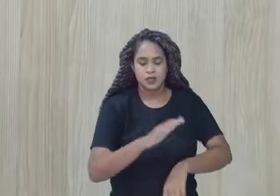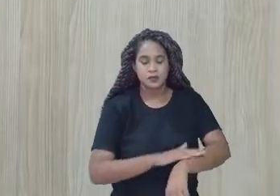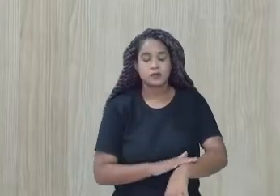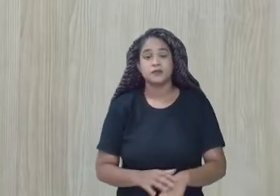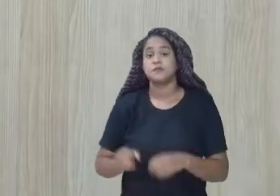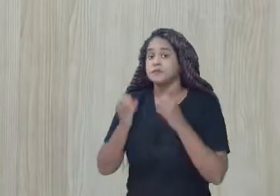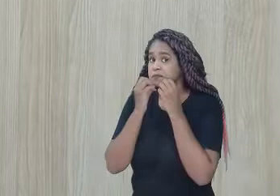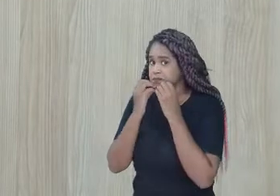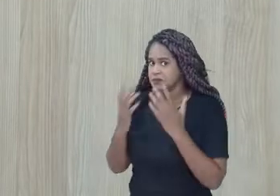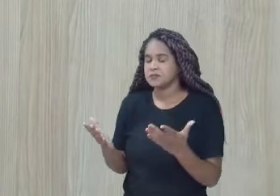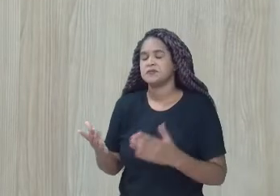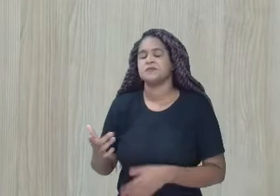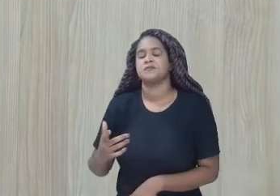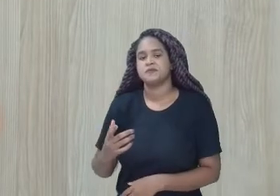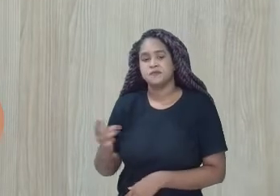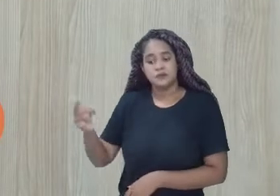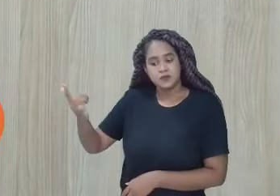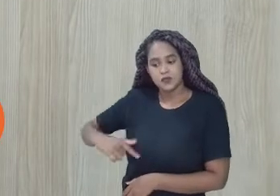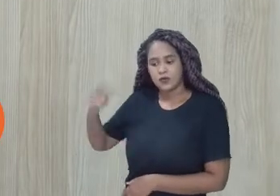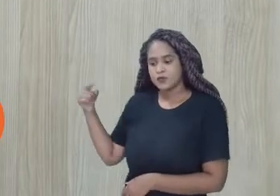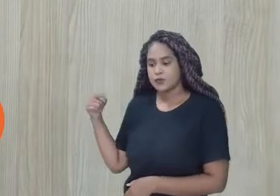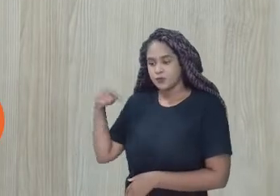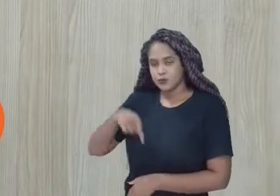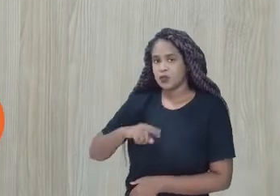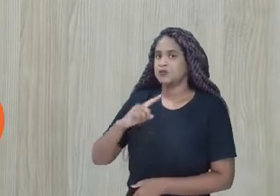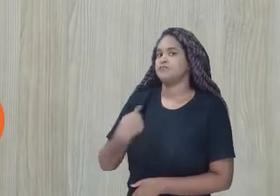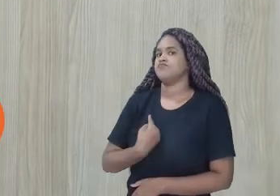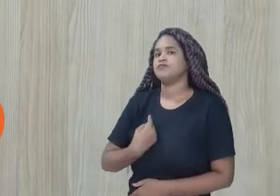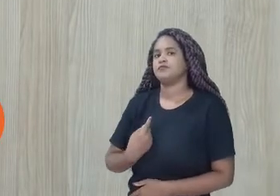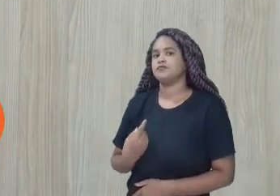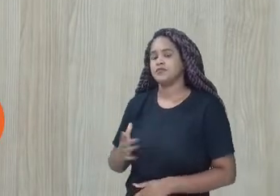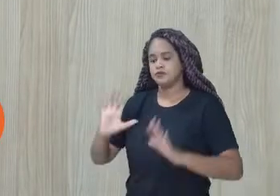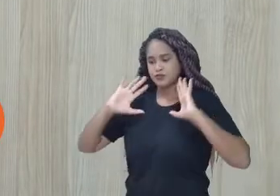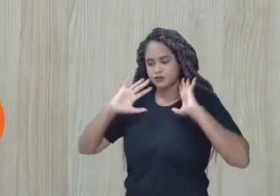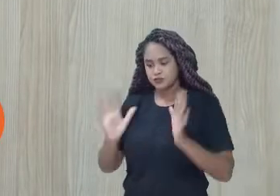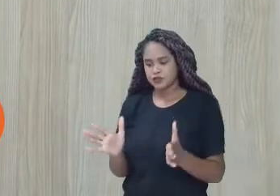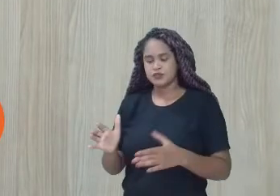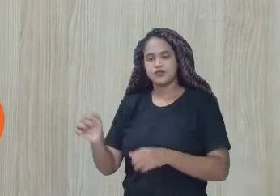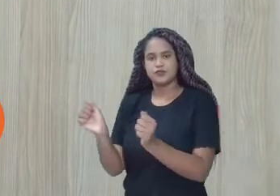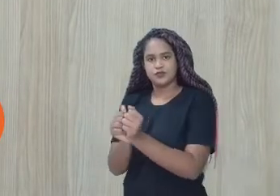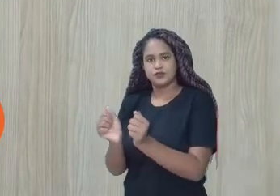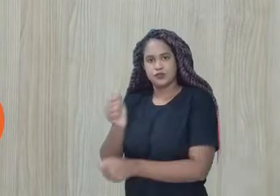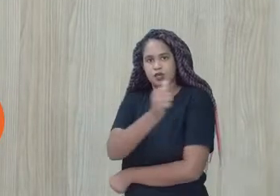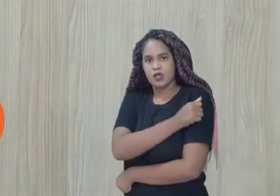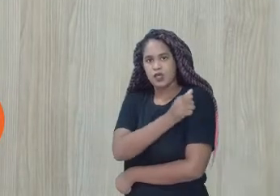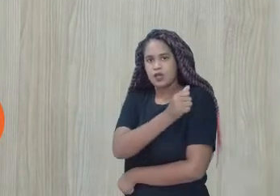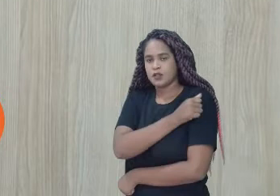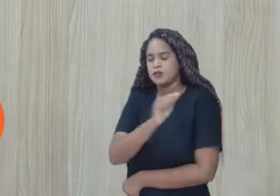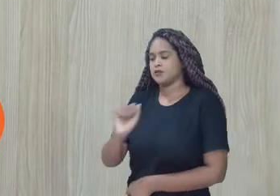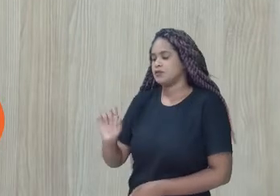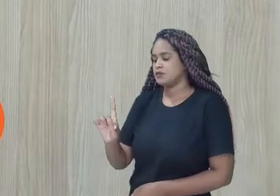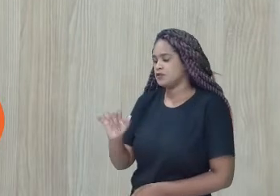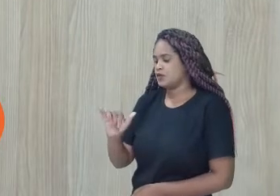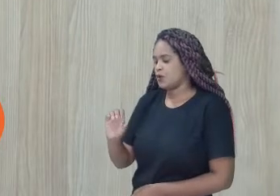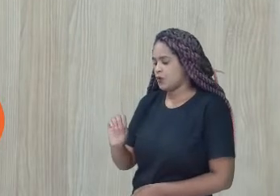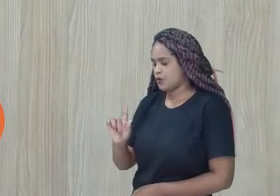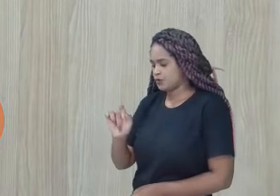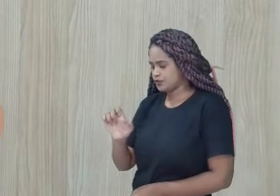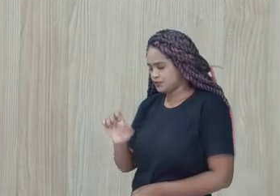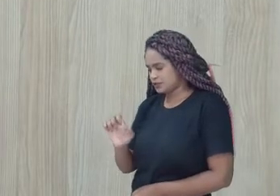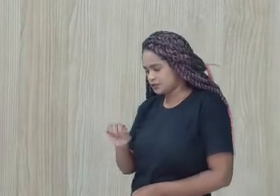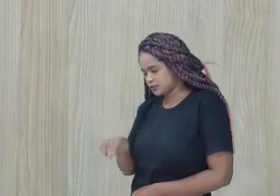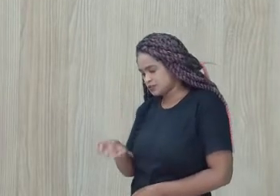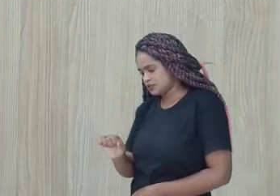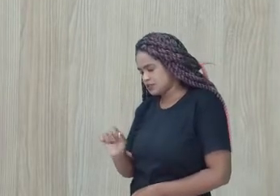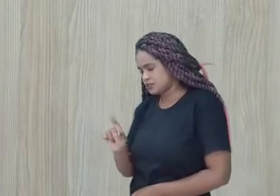bom, Cláudia, né? Tá mais uma vez aqui, né? Já estamos com os alunos, né? Diógenes, Andriele e Caroline.